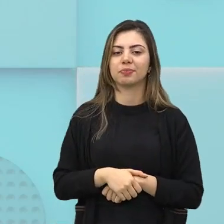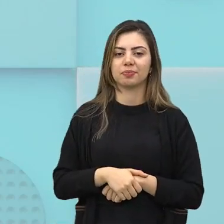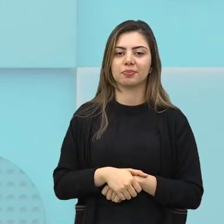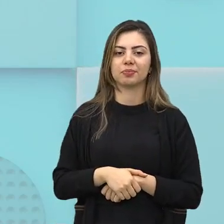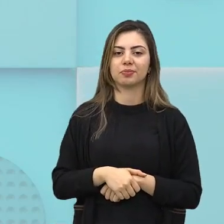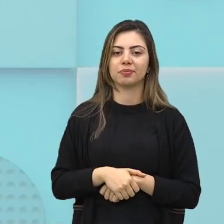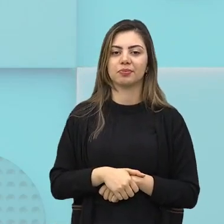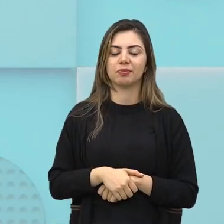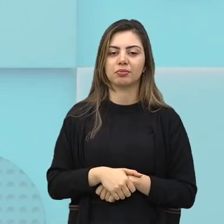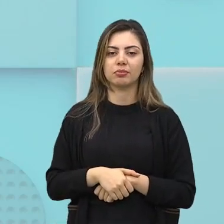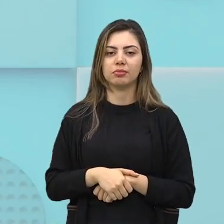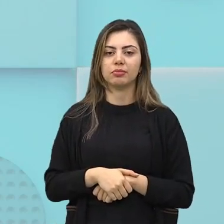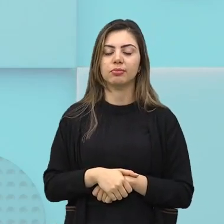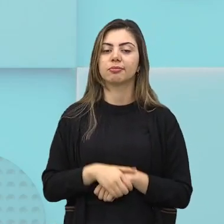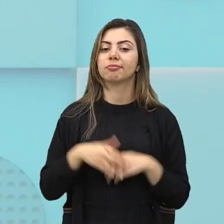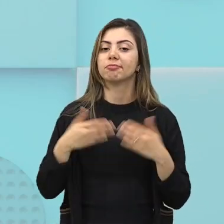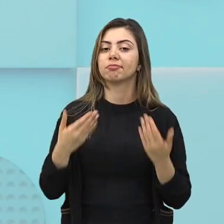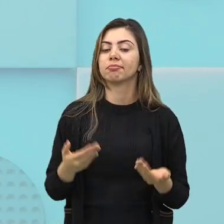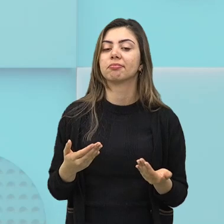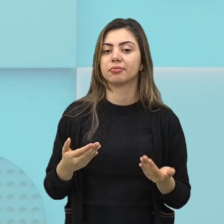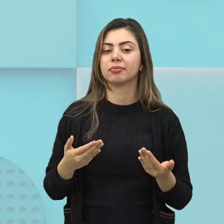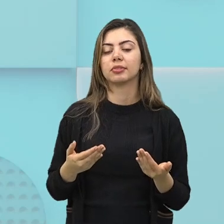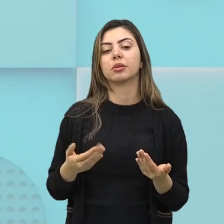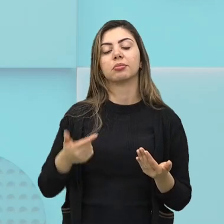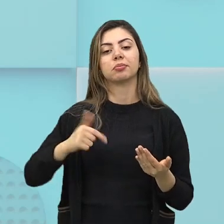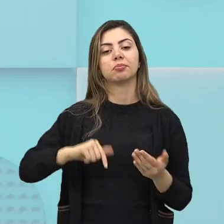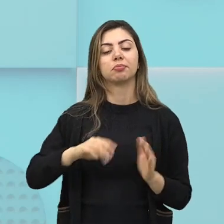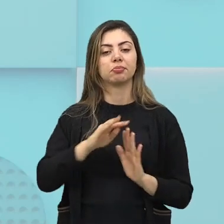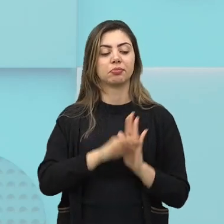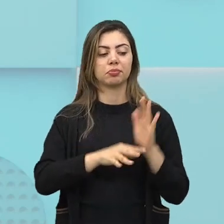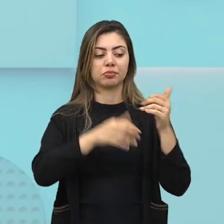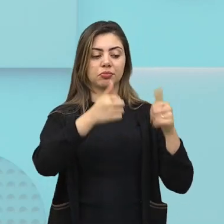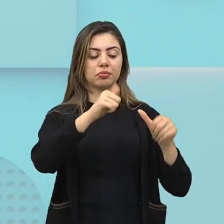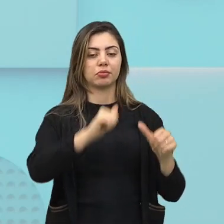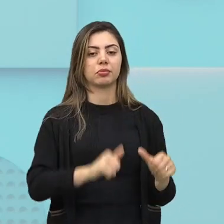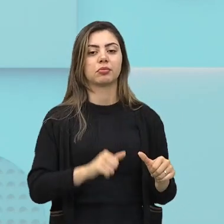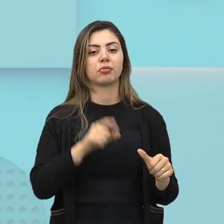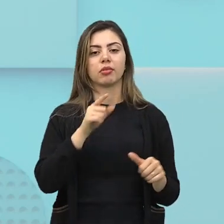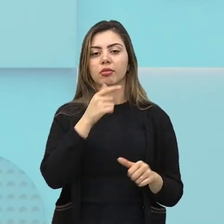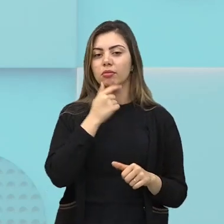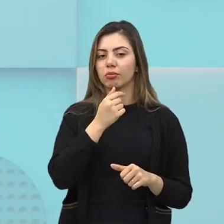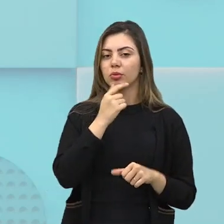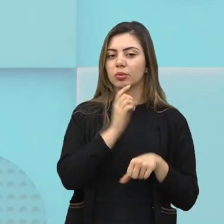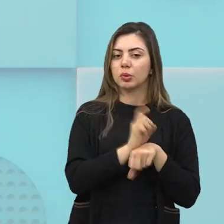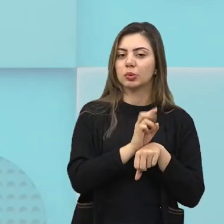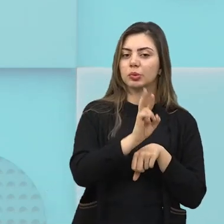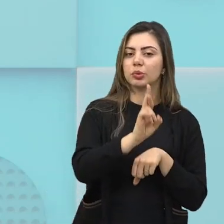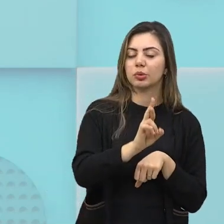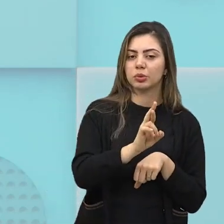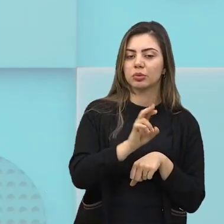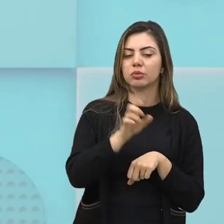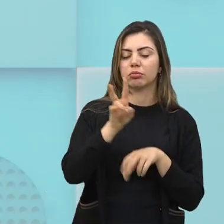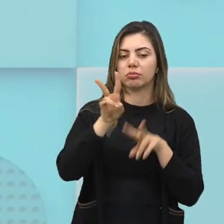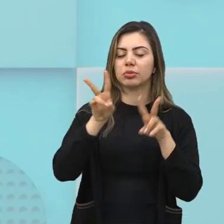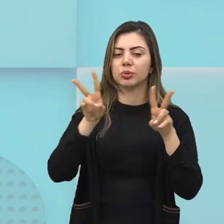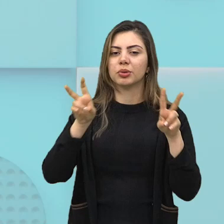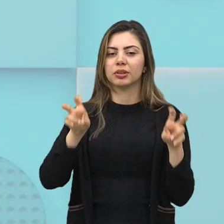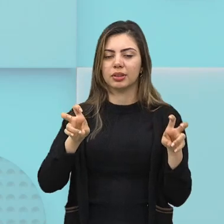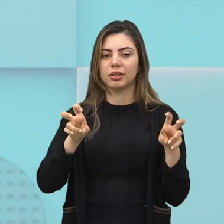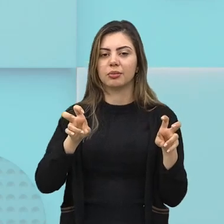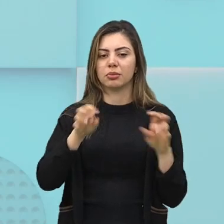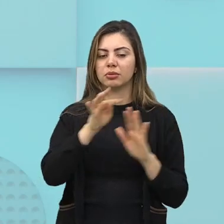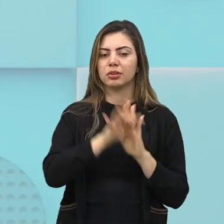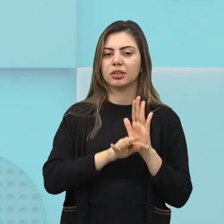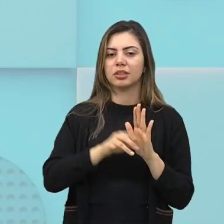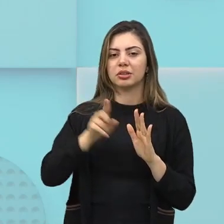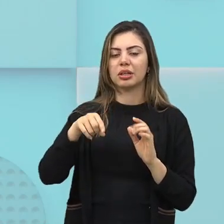completamente. Em última análise, oitavo ano, o alienista é uma crítica, é uma sátira,